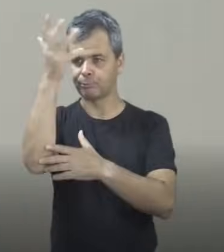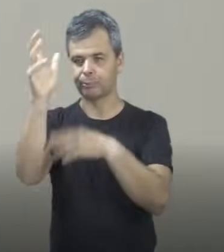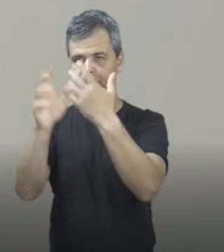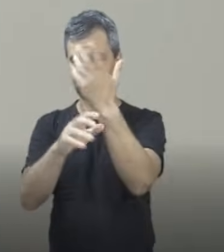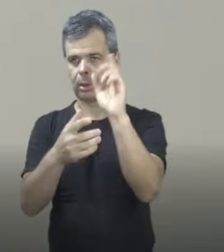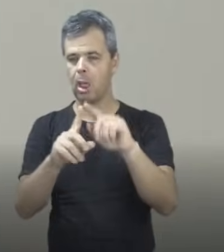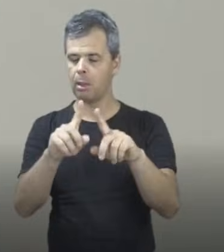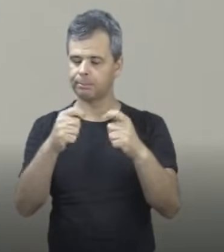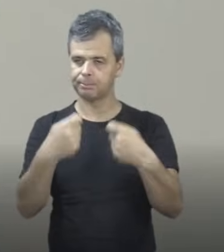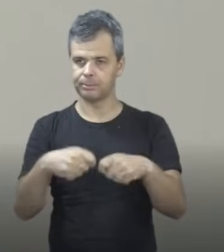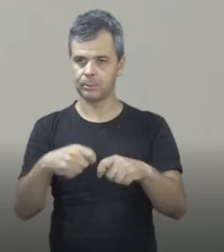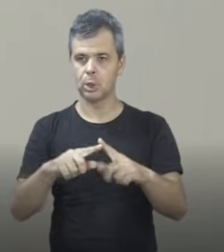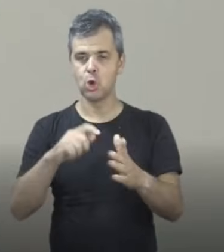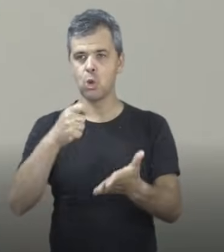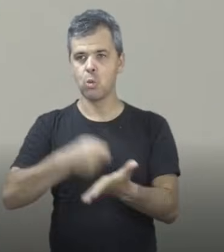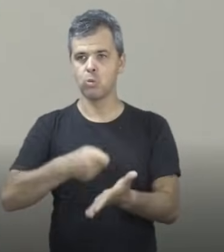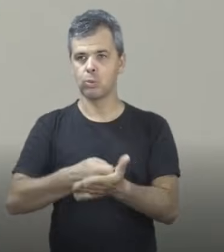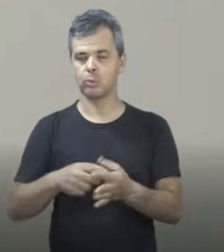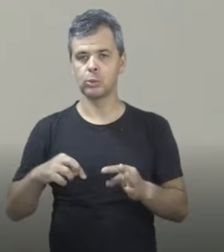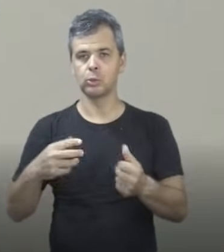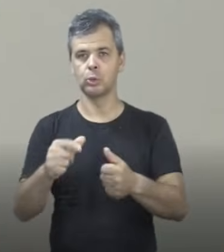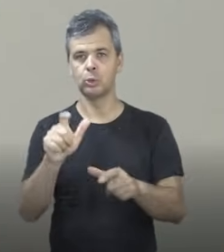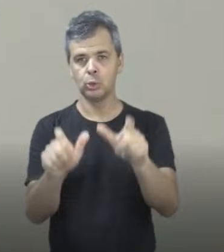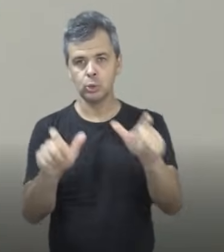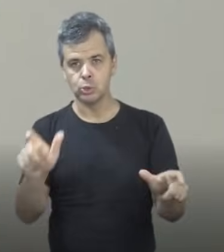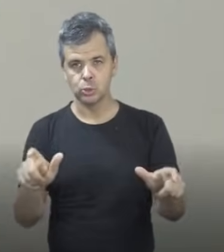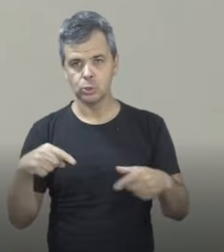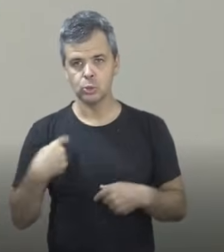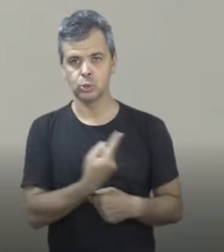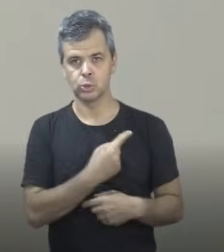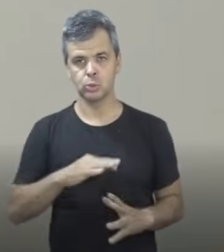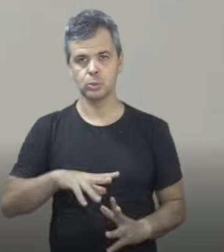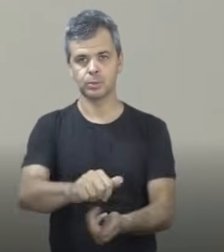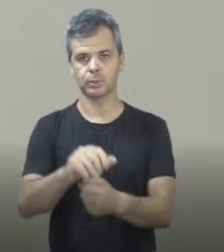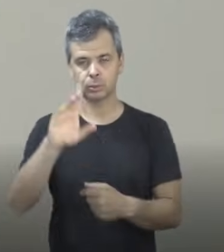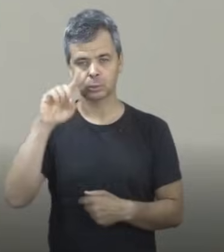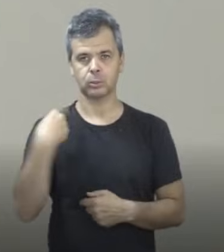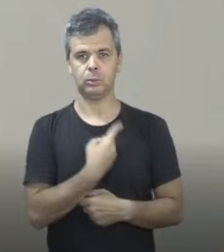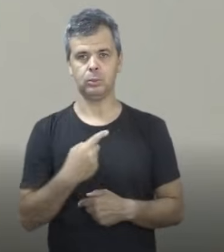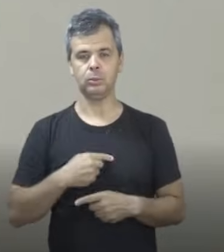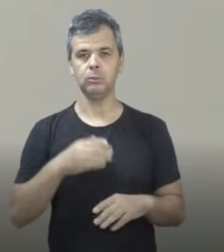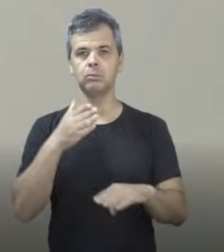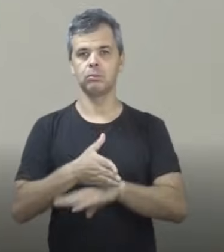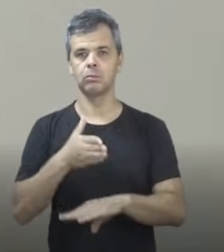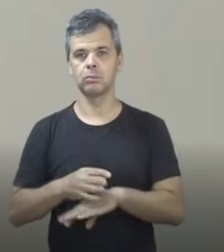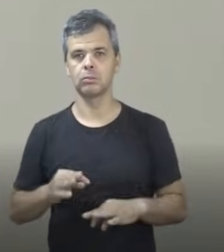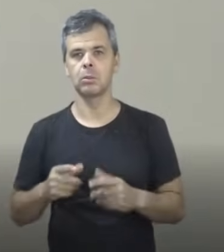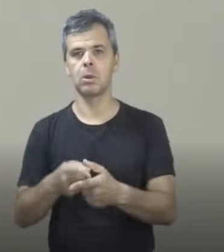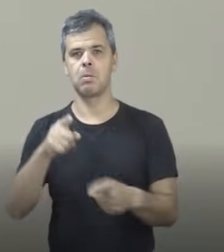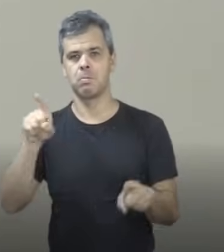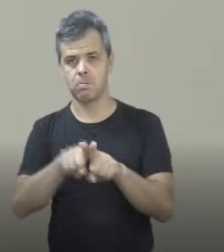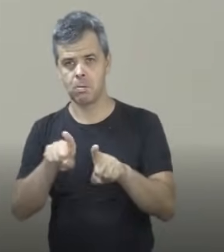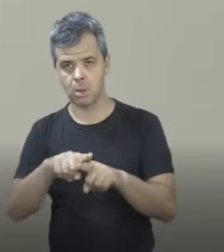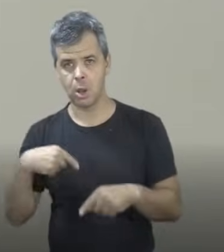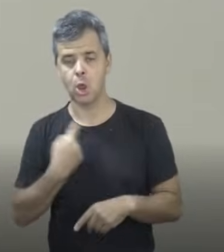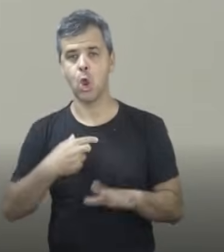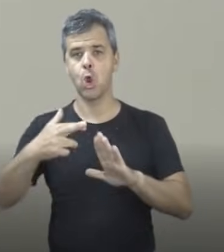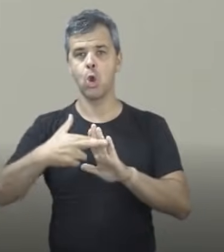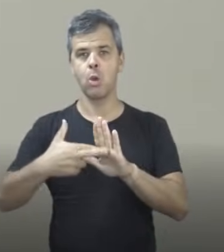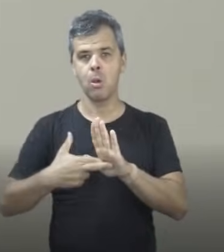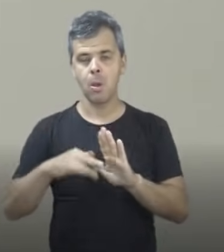uma necessidade, é uma obrigação de todos nós, no mundo todo, e nós precisamos fazer a nossa parte, mas ela é também uma agenda